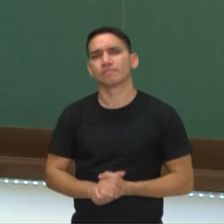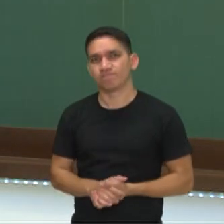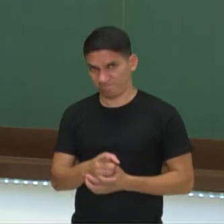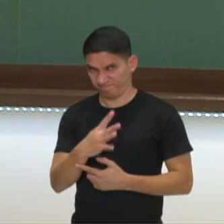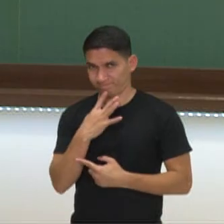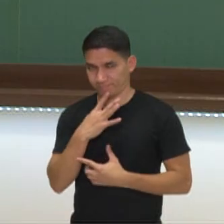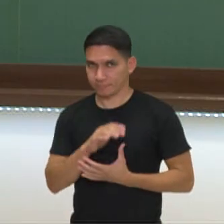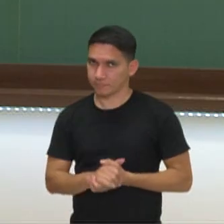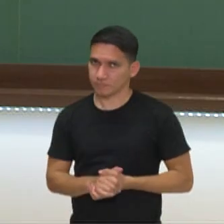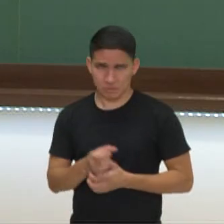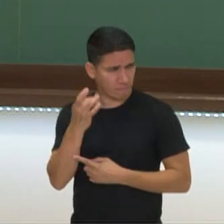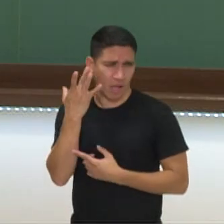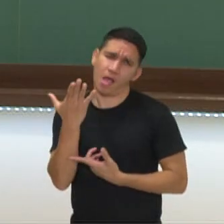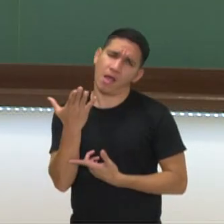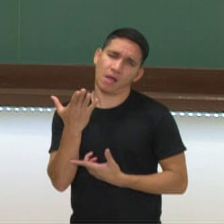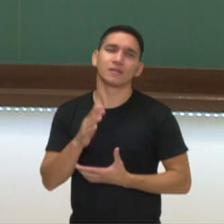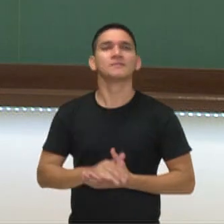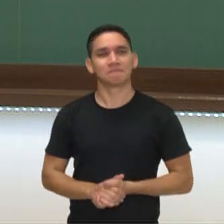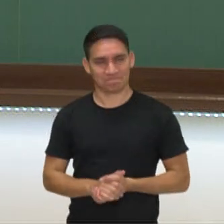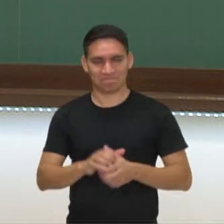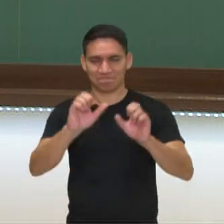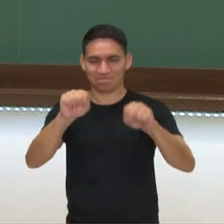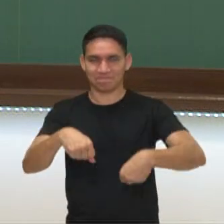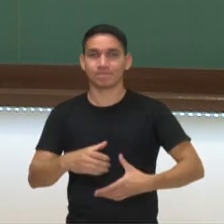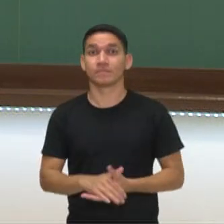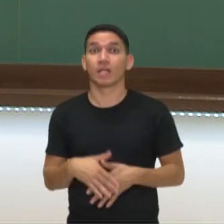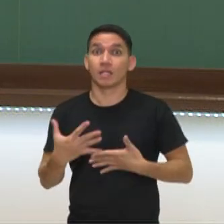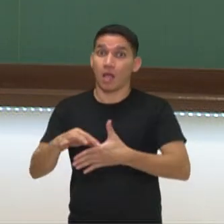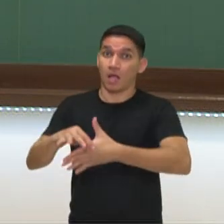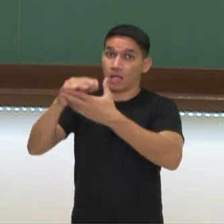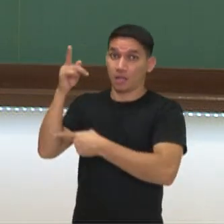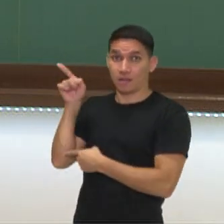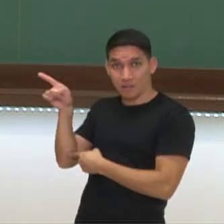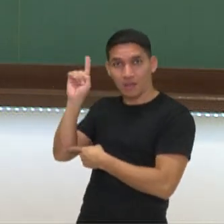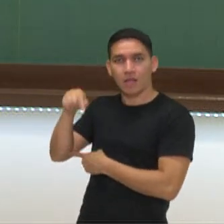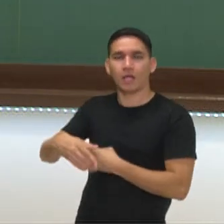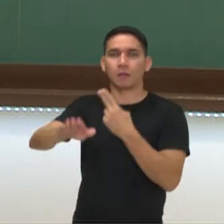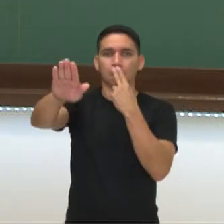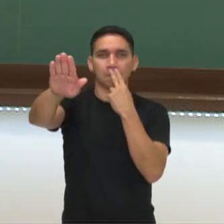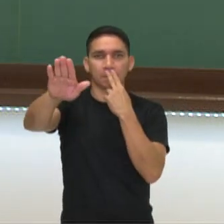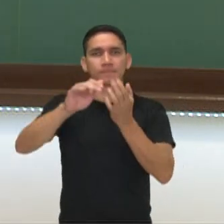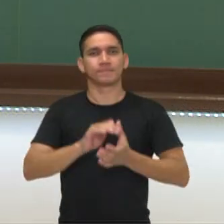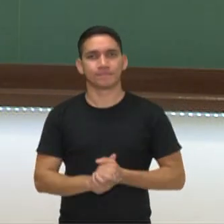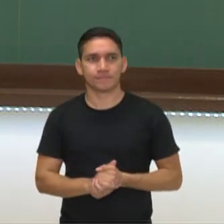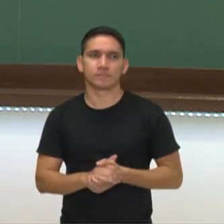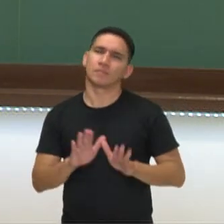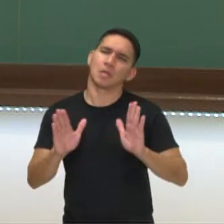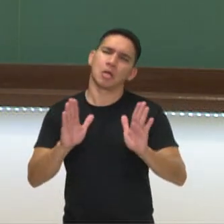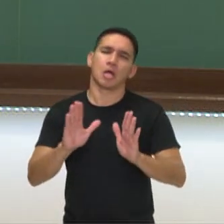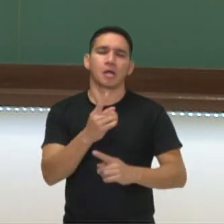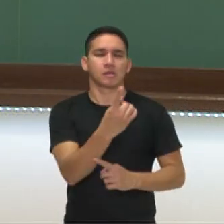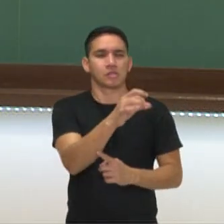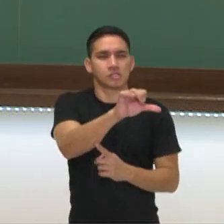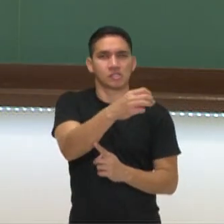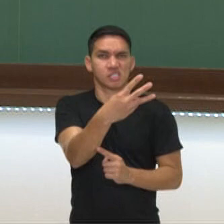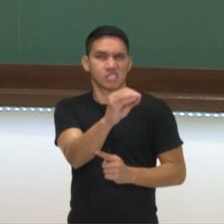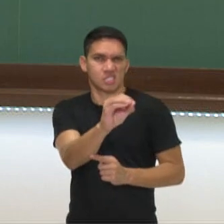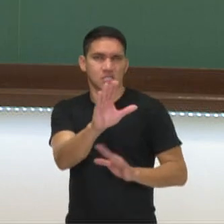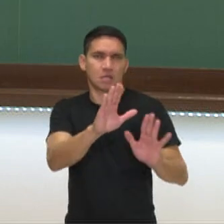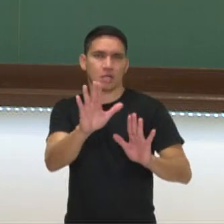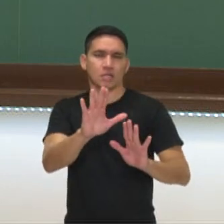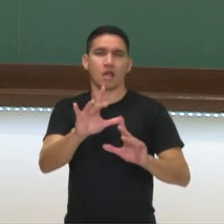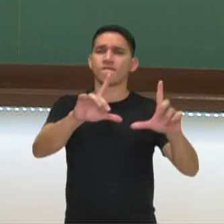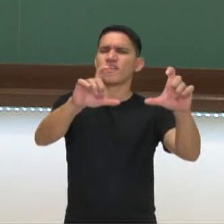Sabe? Tranquilo? Facinho? Sim! O líder político, Adolf Hitler, aí por volta de 1930, numa sessão